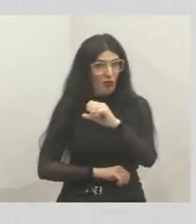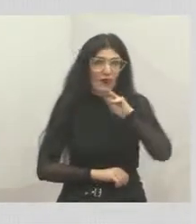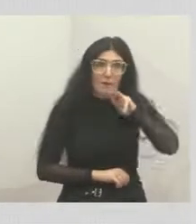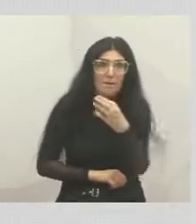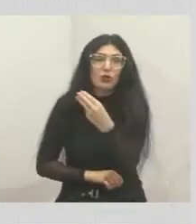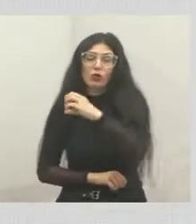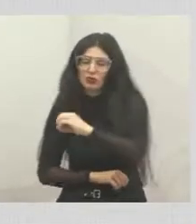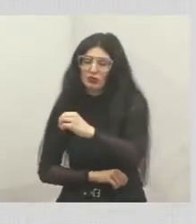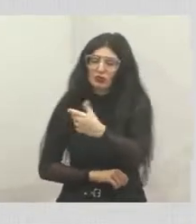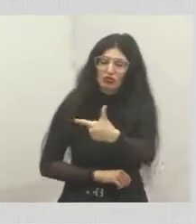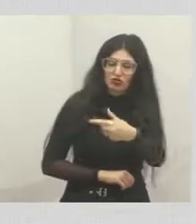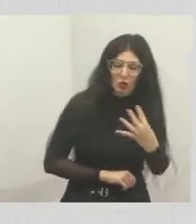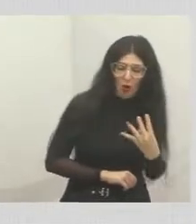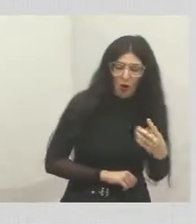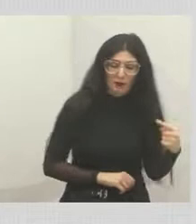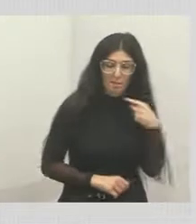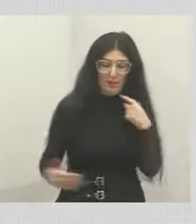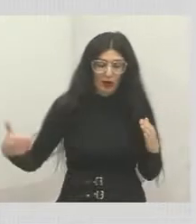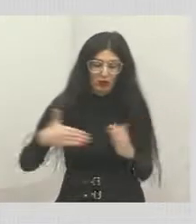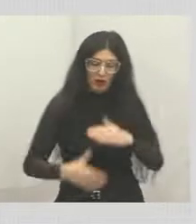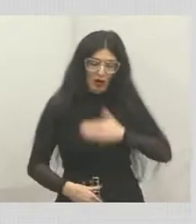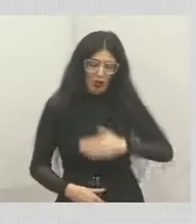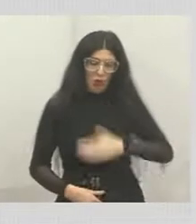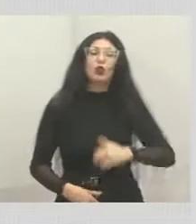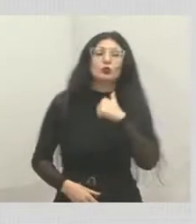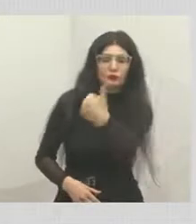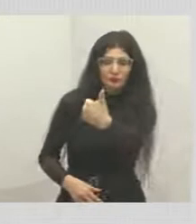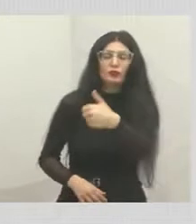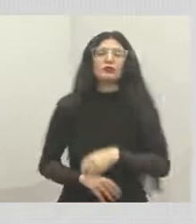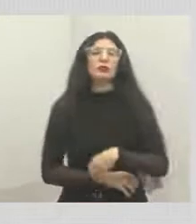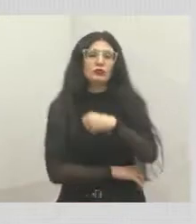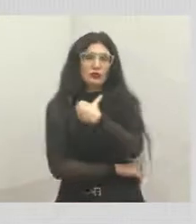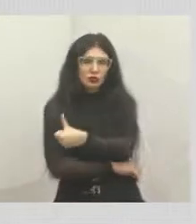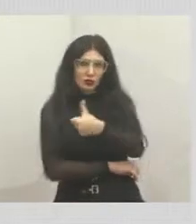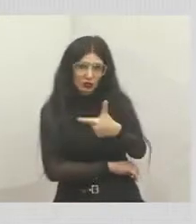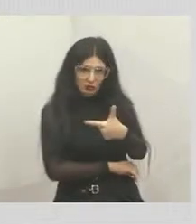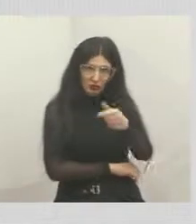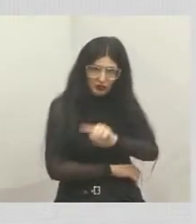49.024.000, chegando ao percentual de